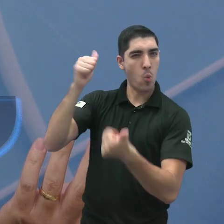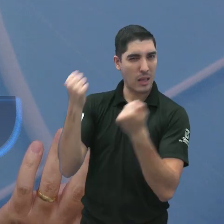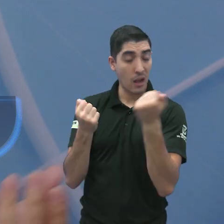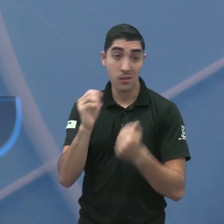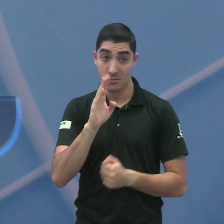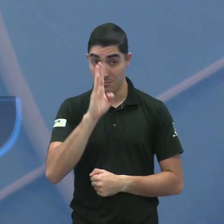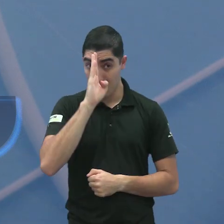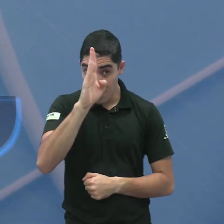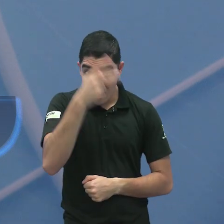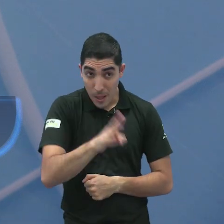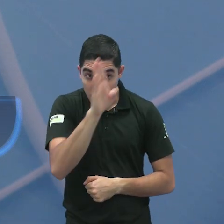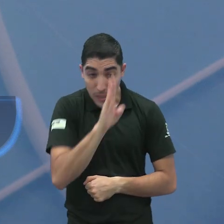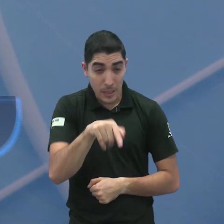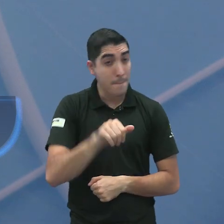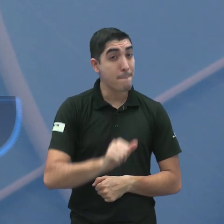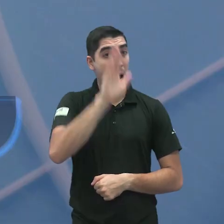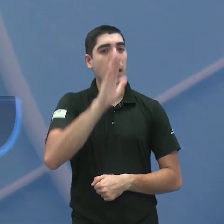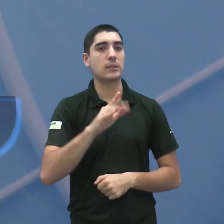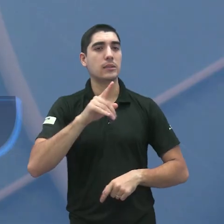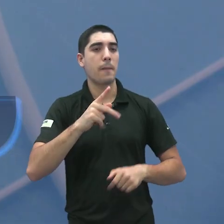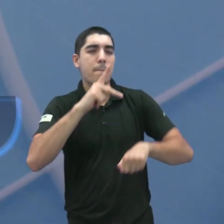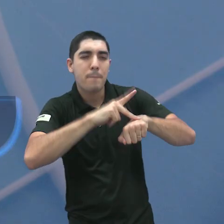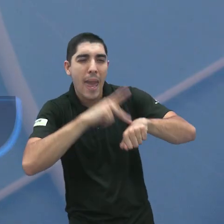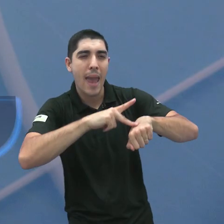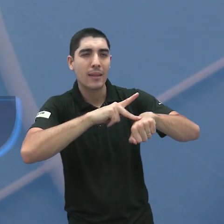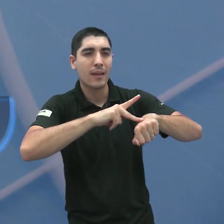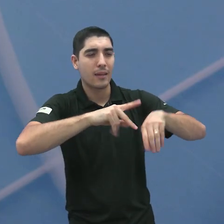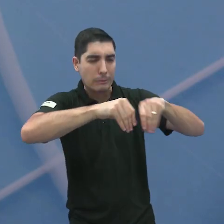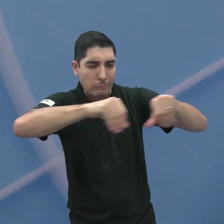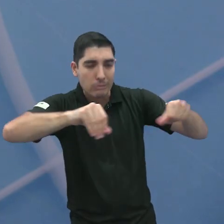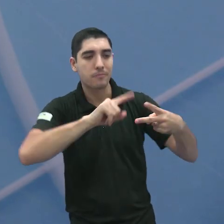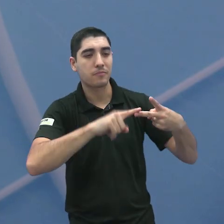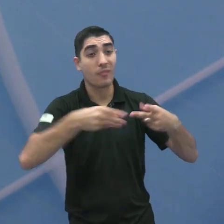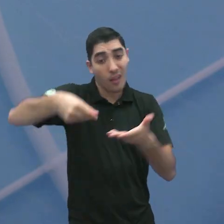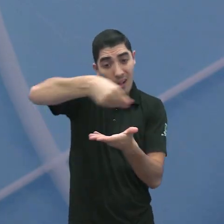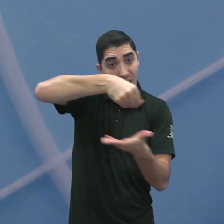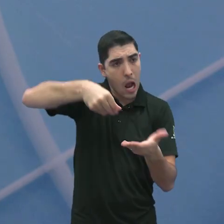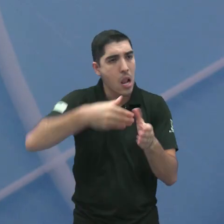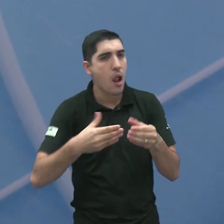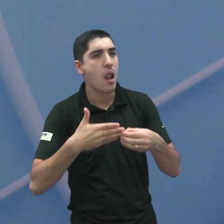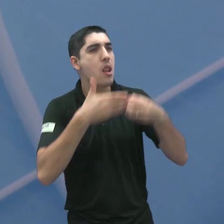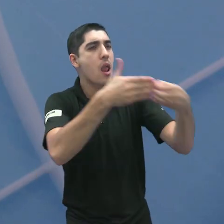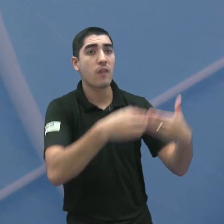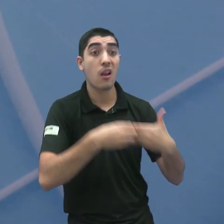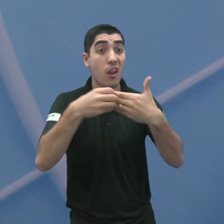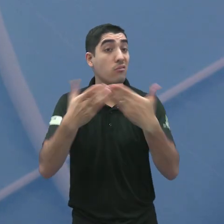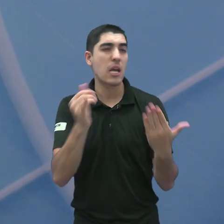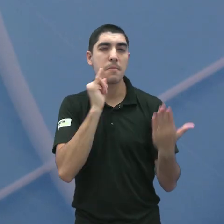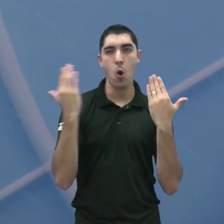o Brasil é o grande exportador de minério e de grãos, competir com outros países, um custo baixo de logística